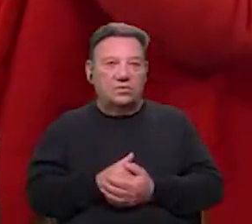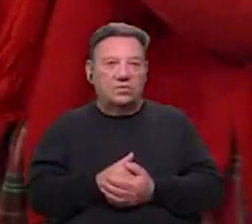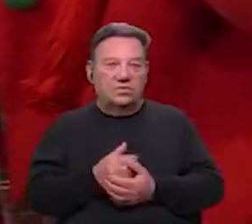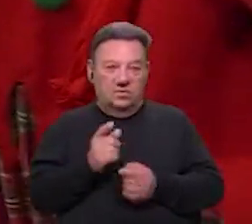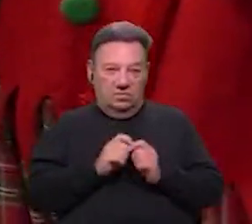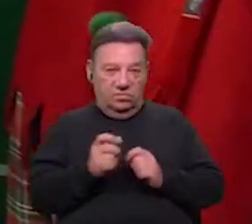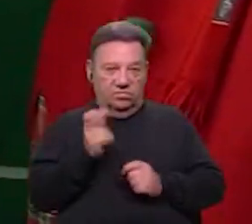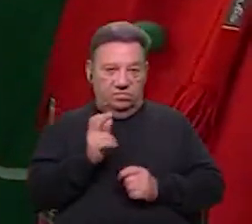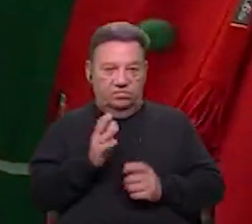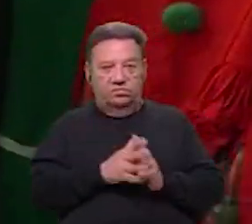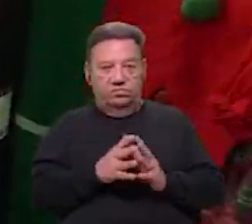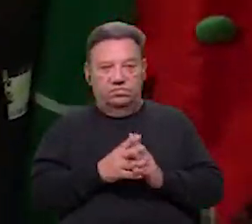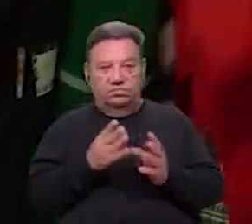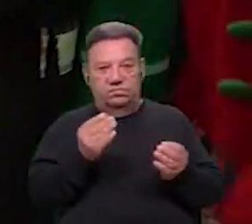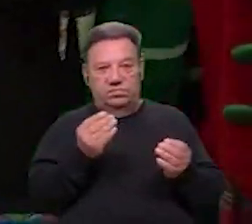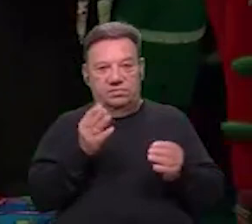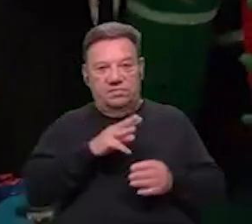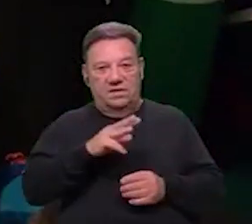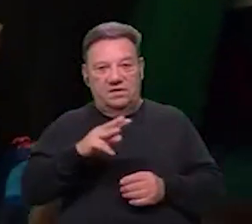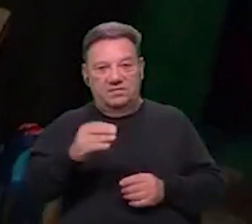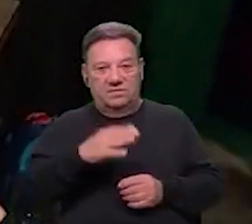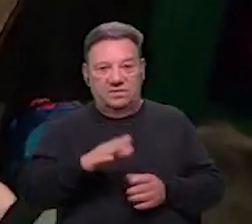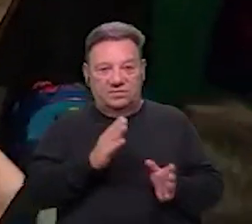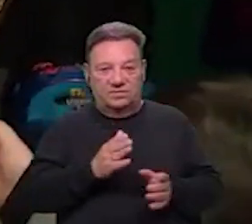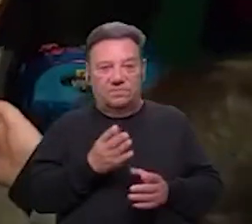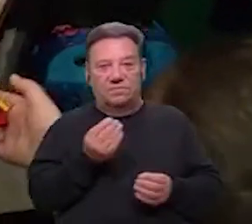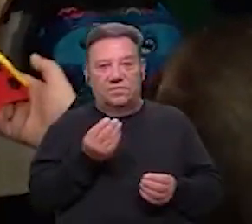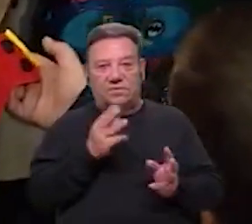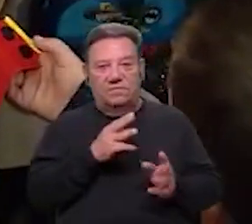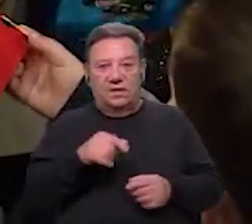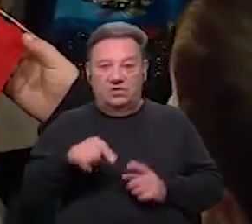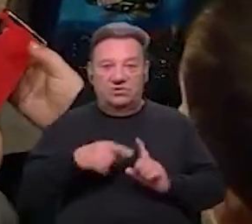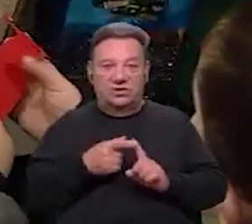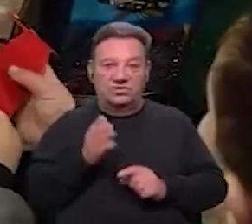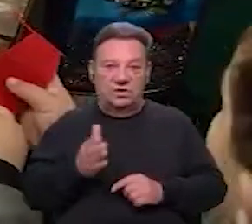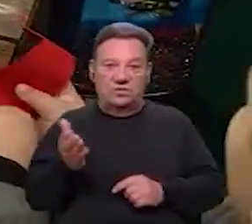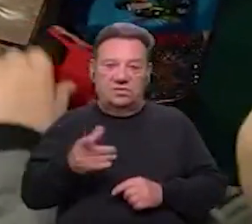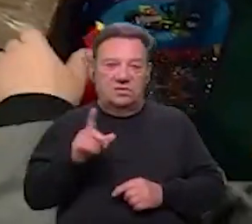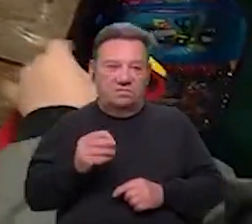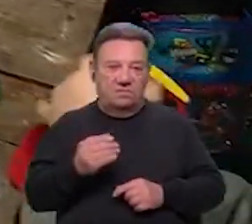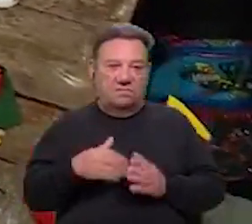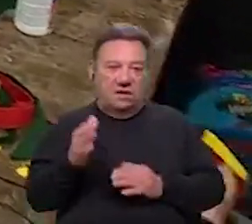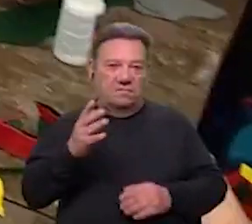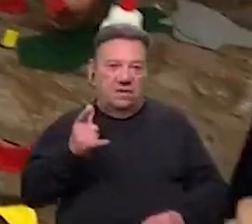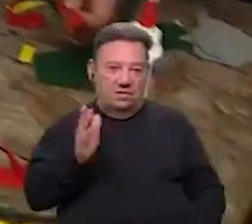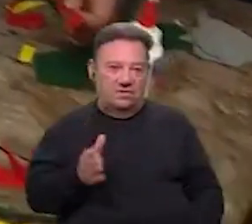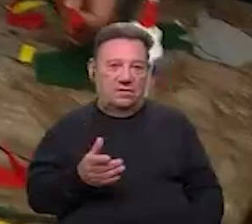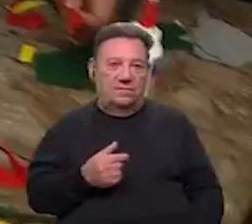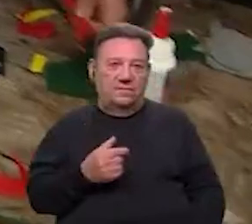ao longo dos anos já recebi muitos milhares de crianças. Muitos. Este ano já recebi também já mais de mil.